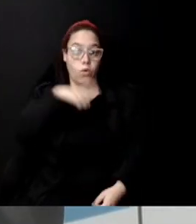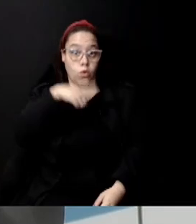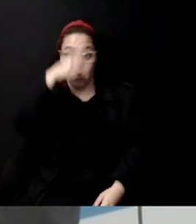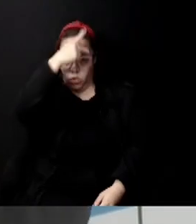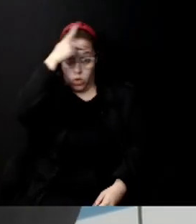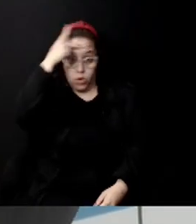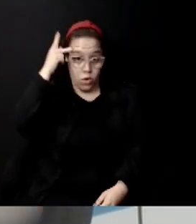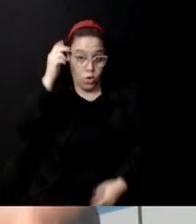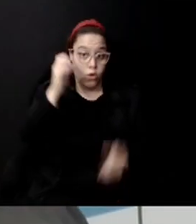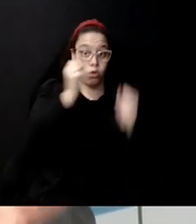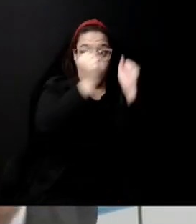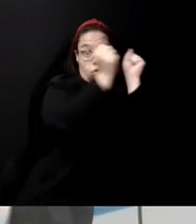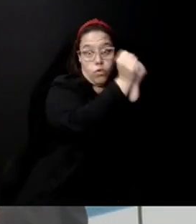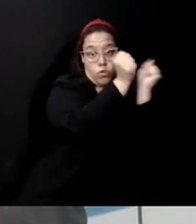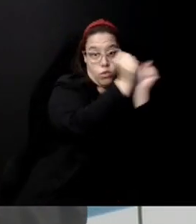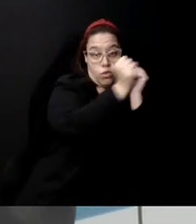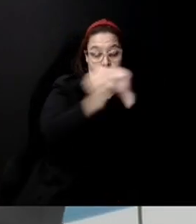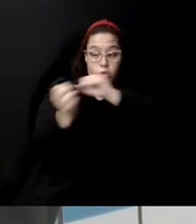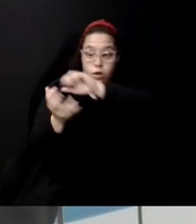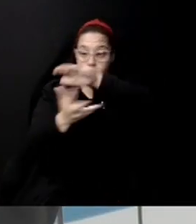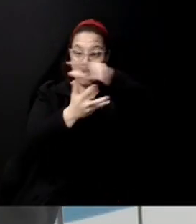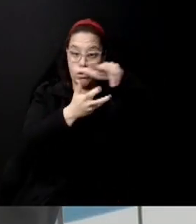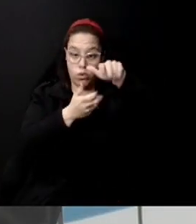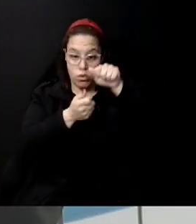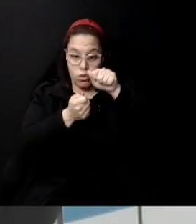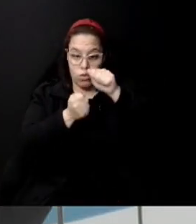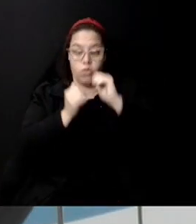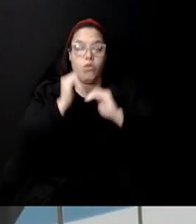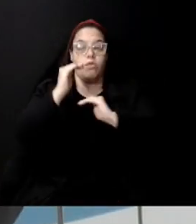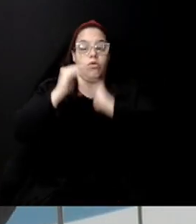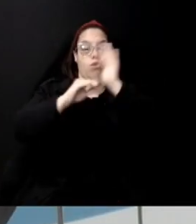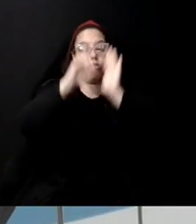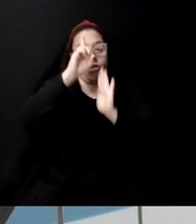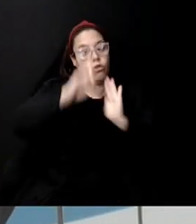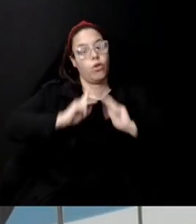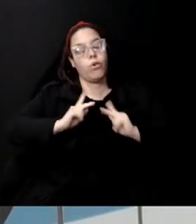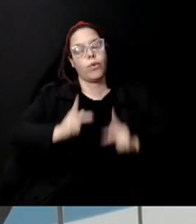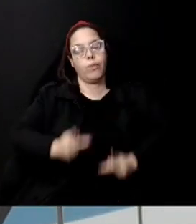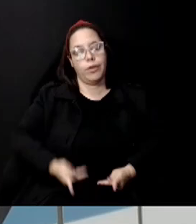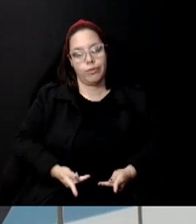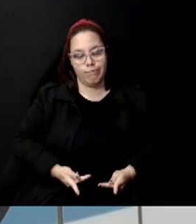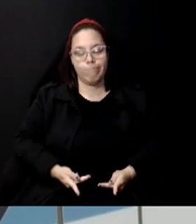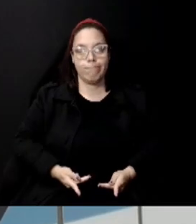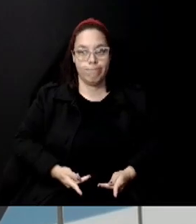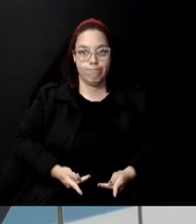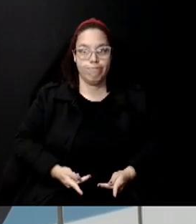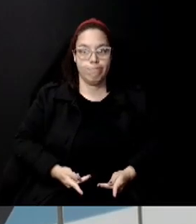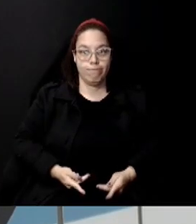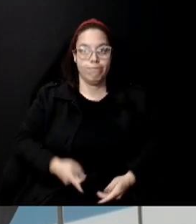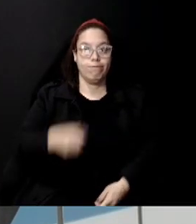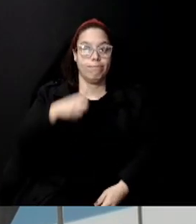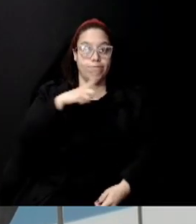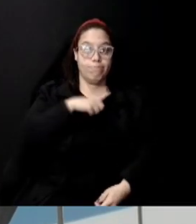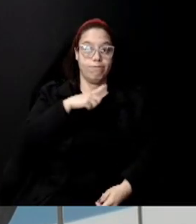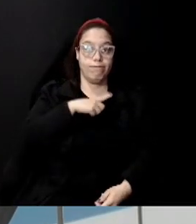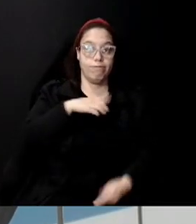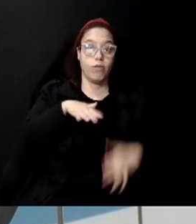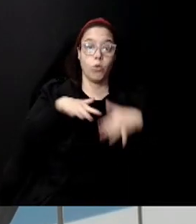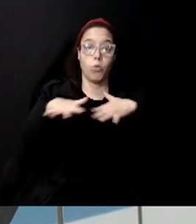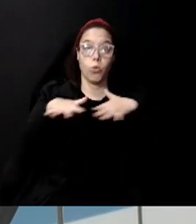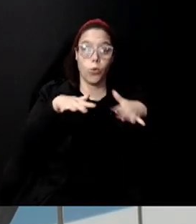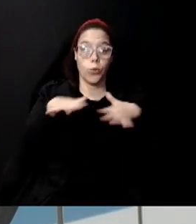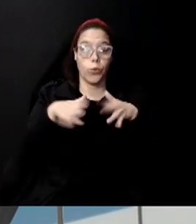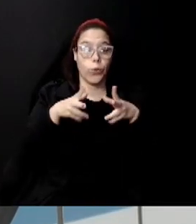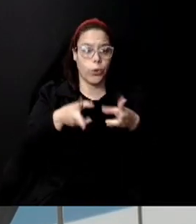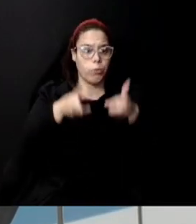escravizadas pelo mundo, apesar do avanço dos direitos humanos, e a gente teve momentos em que se percebeu que